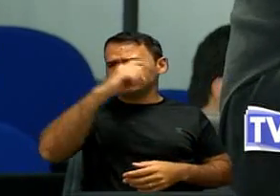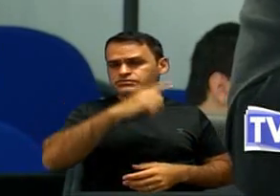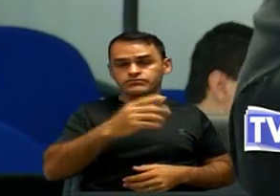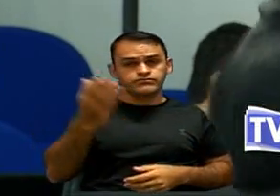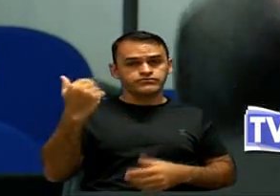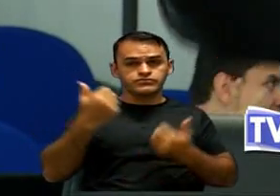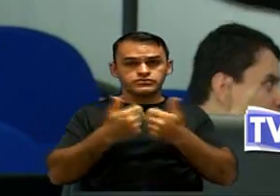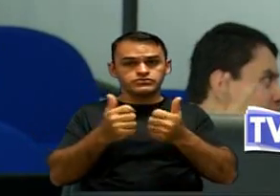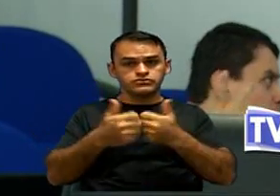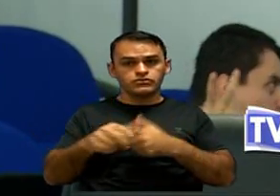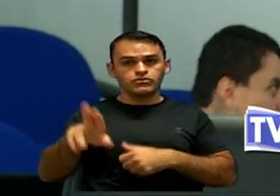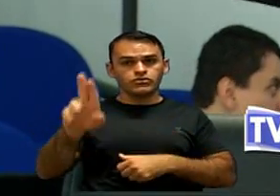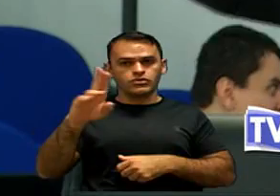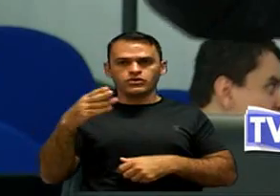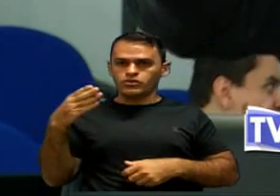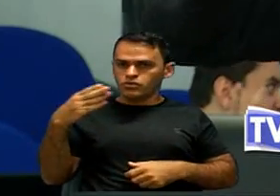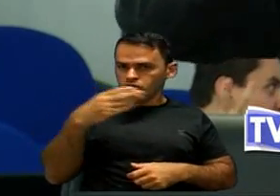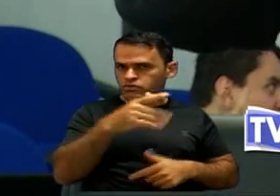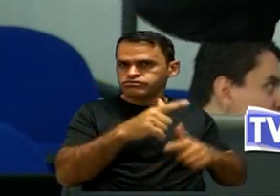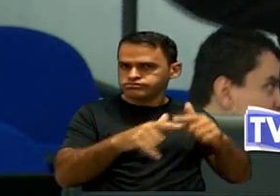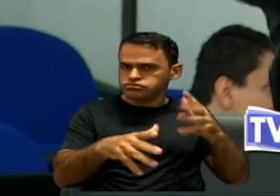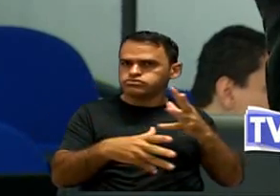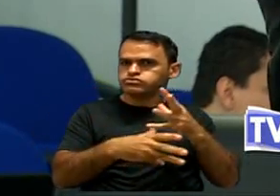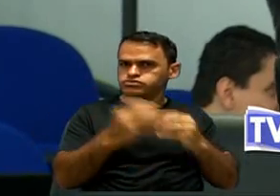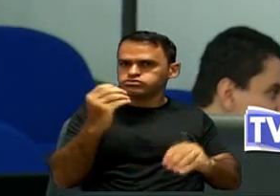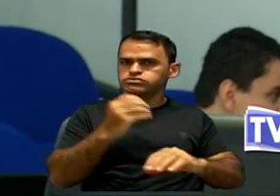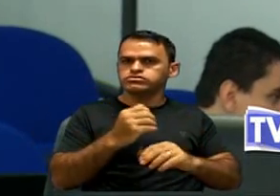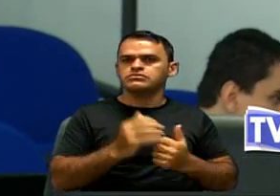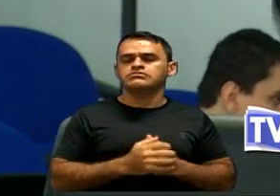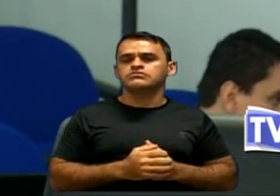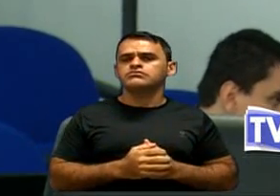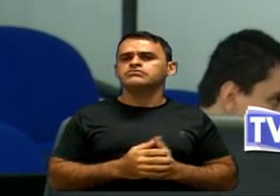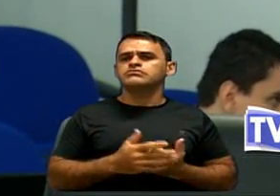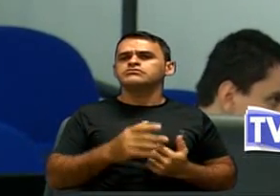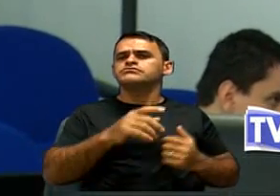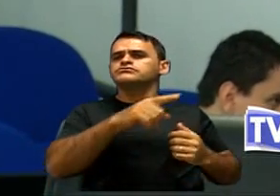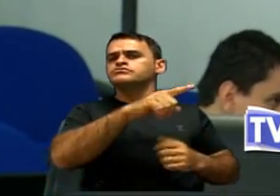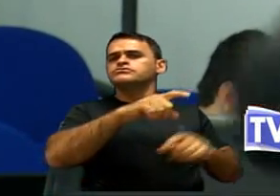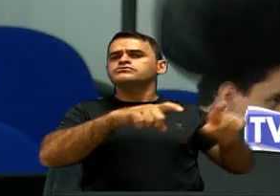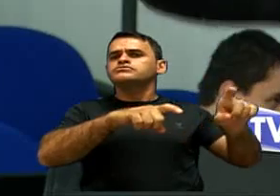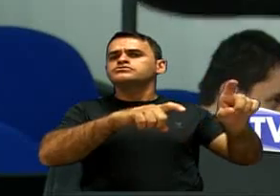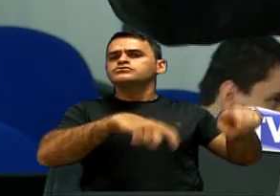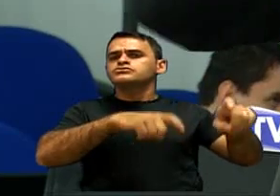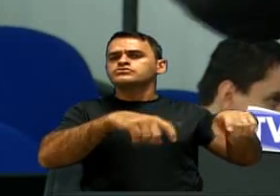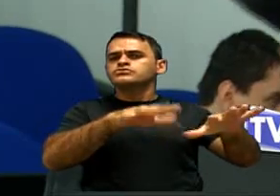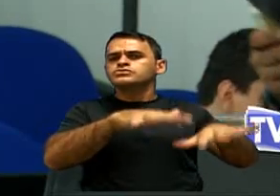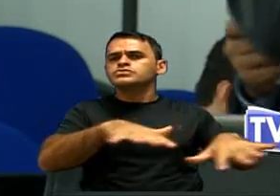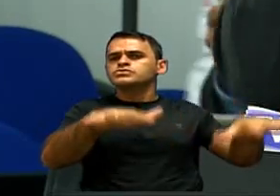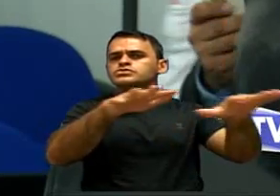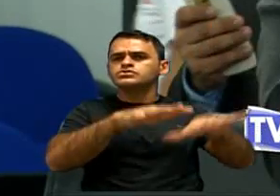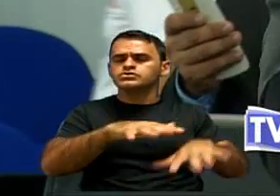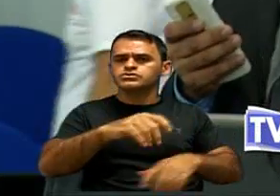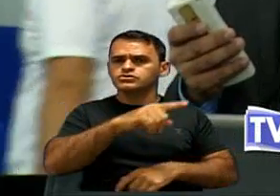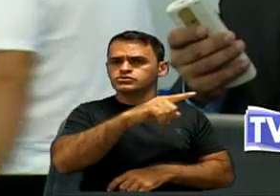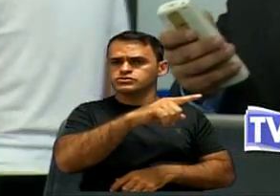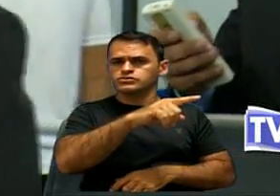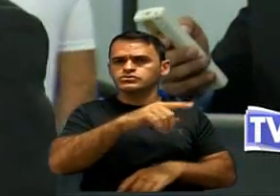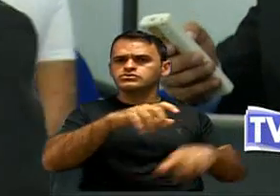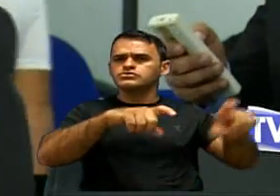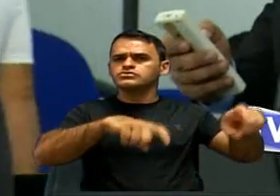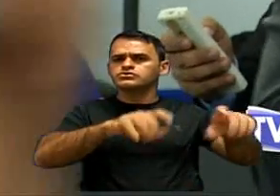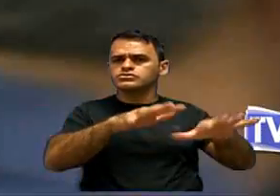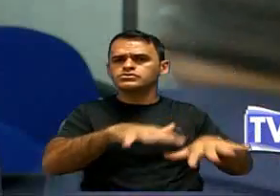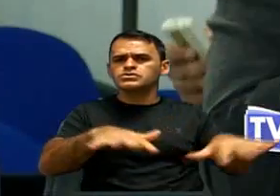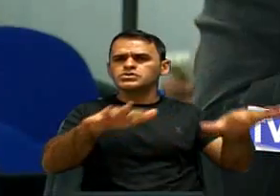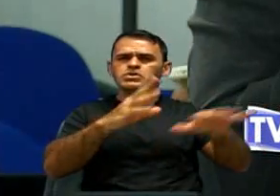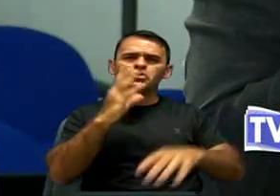resolveu. Mas o que estava acontecendo também... Naquela área rural do Caguaçu, Fausto, porque não é diferente do Jacutinga, além